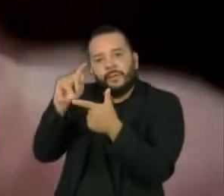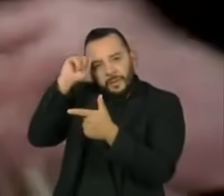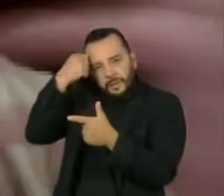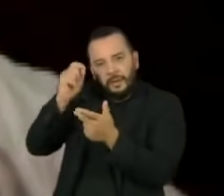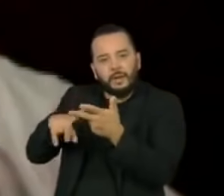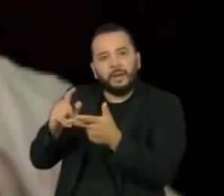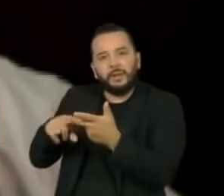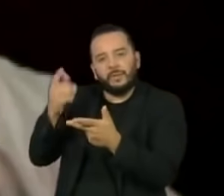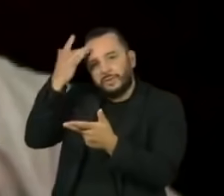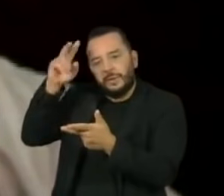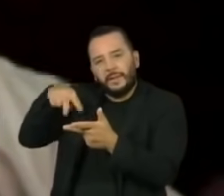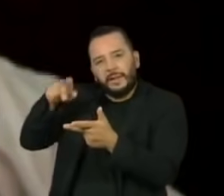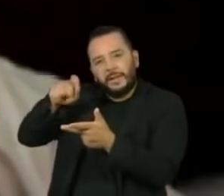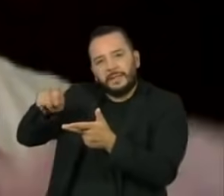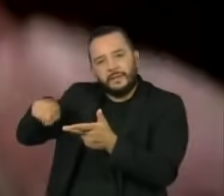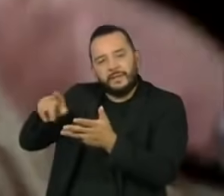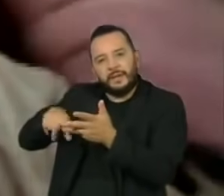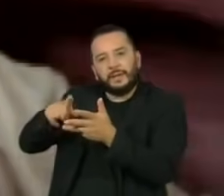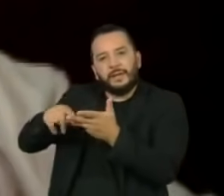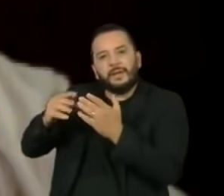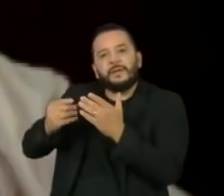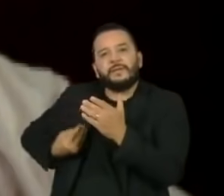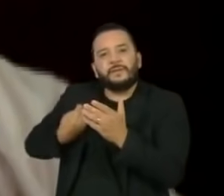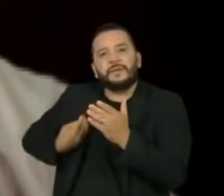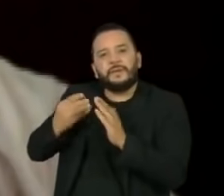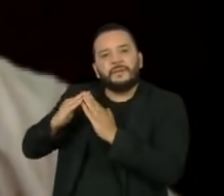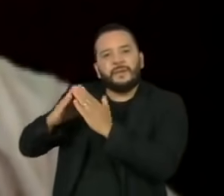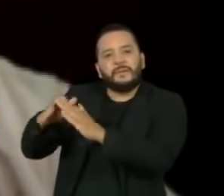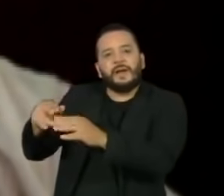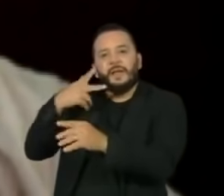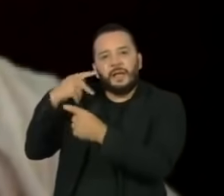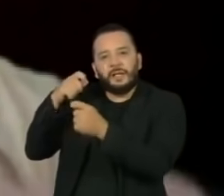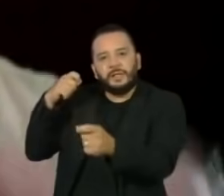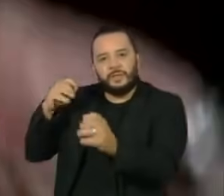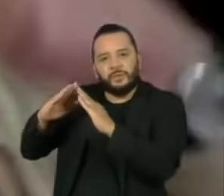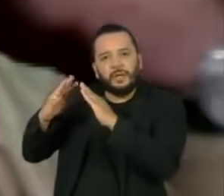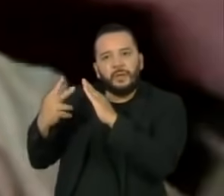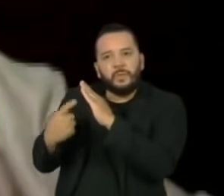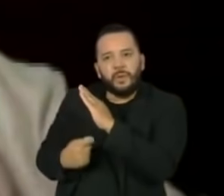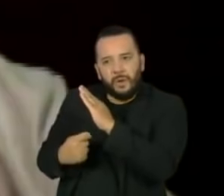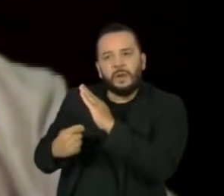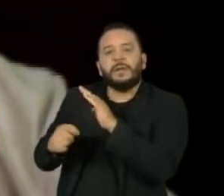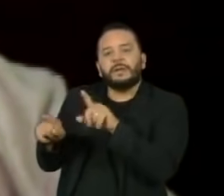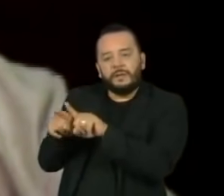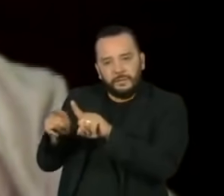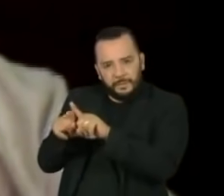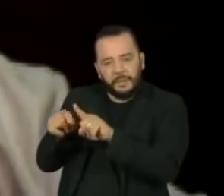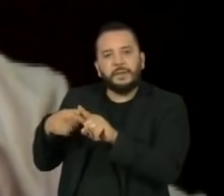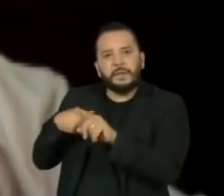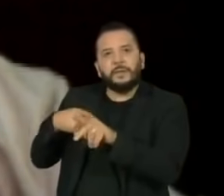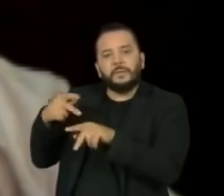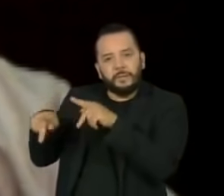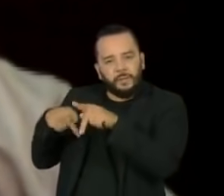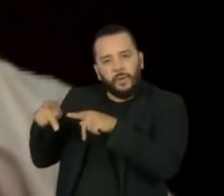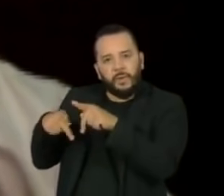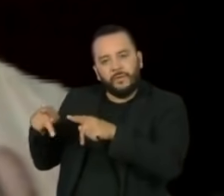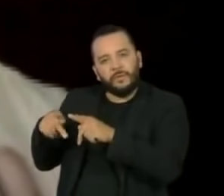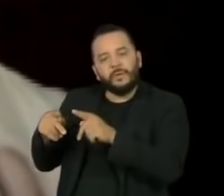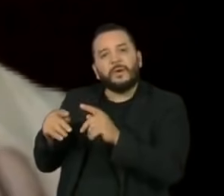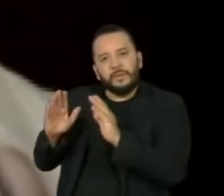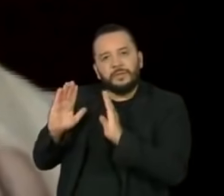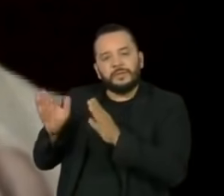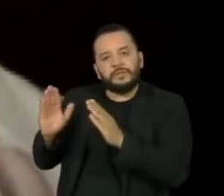analfabetos, gente que vive na periferia, índios, quilombolas, populações ribeirinhas. Quando você